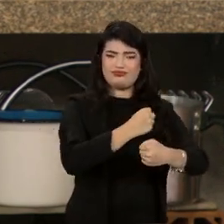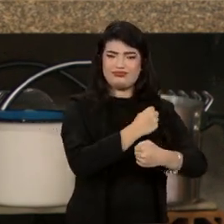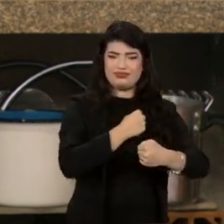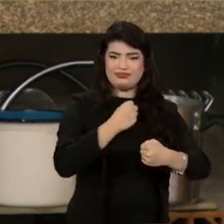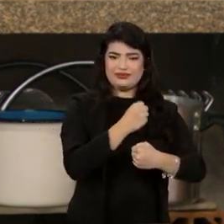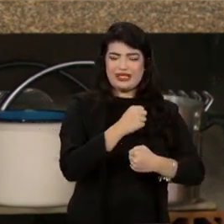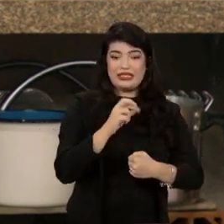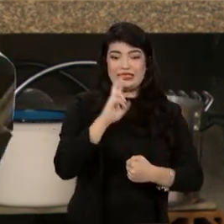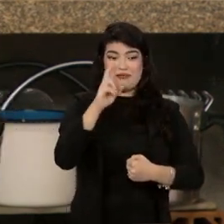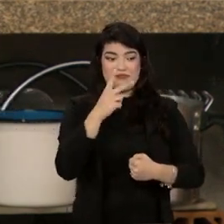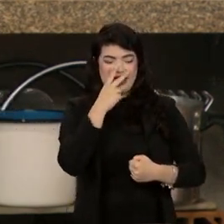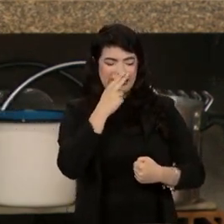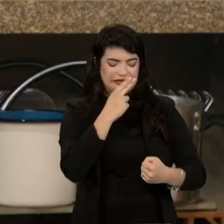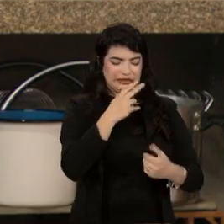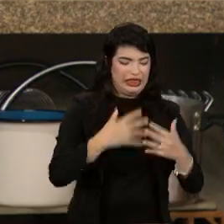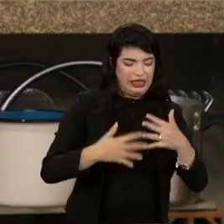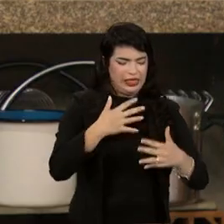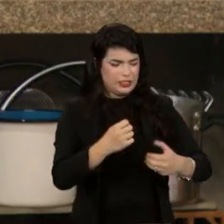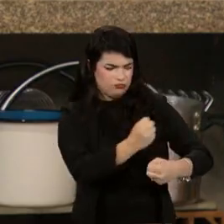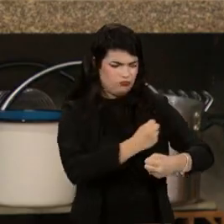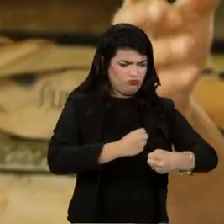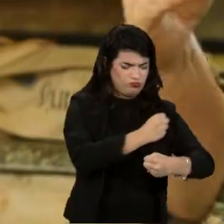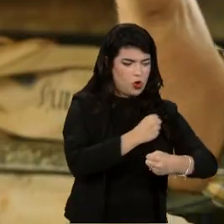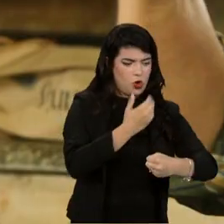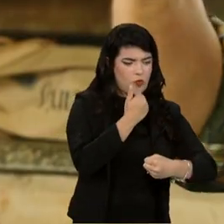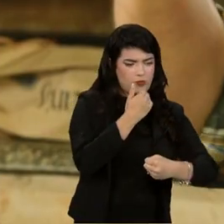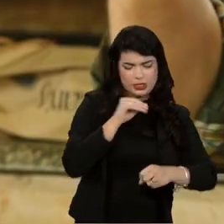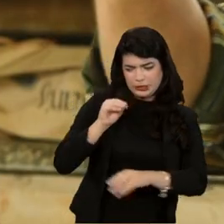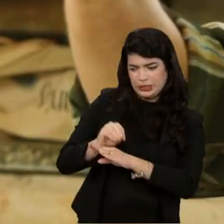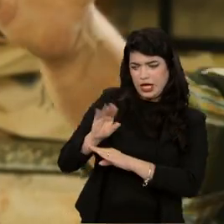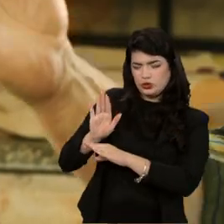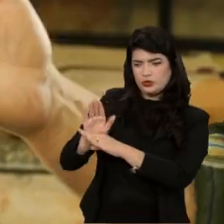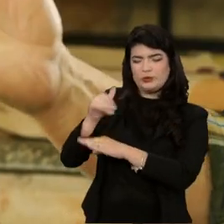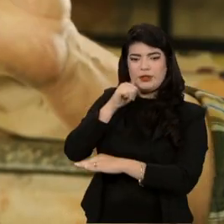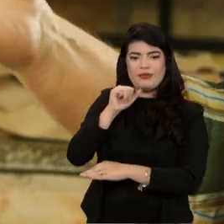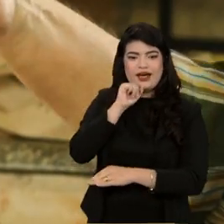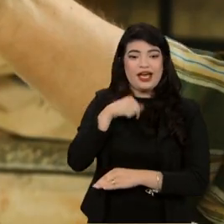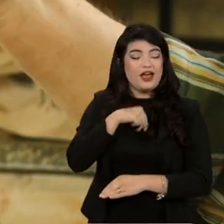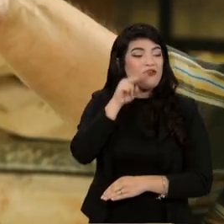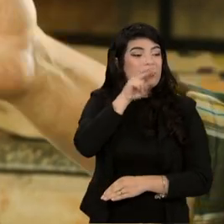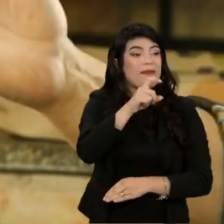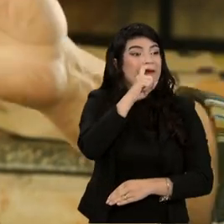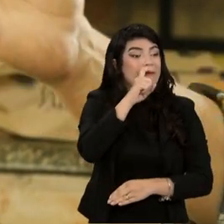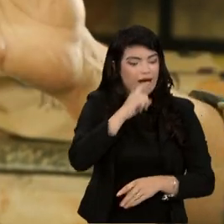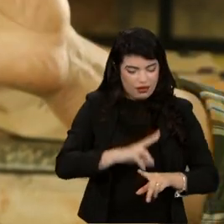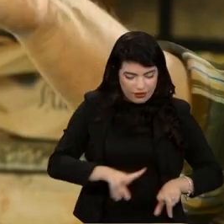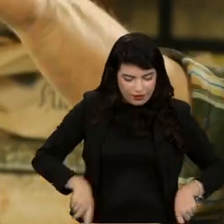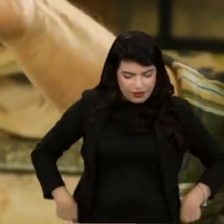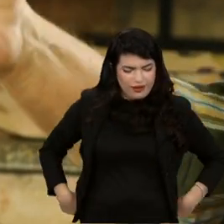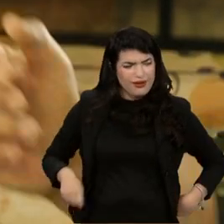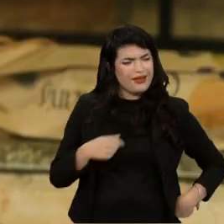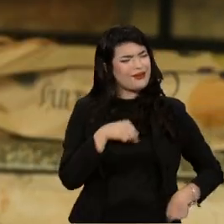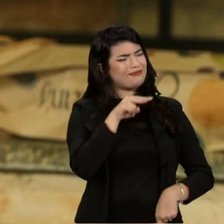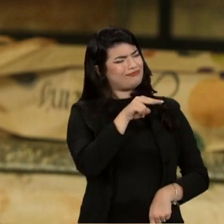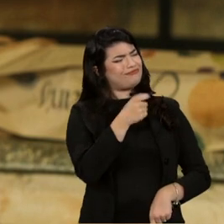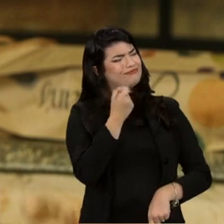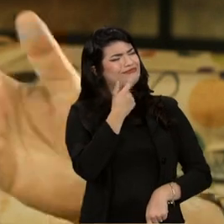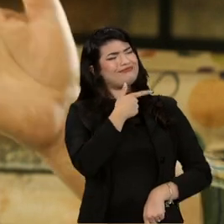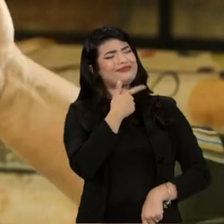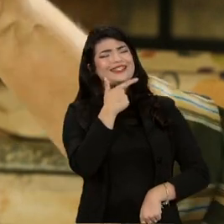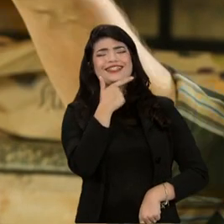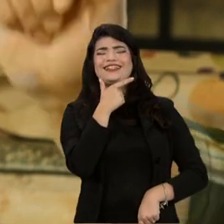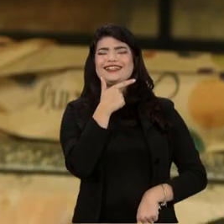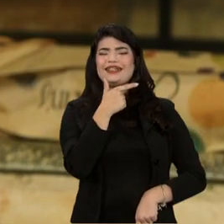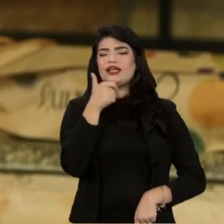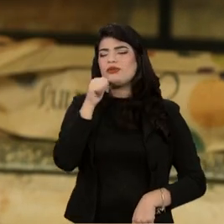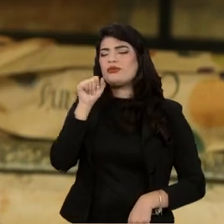grande, desajeitada a barreira. Quando eu via de avental, papai, eu ri. Eu ri e